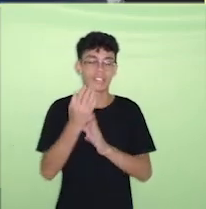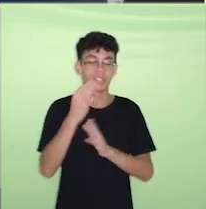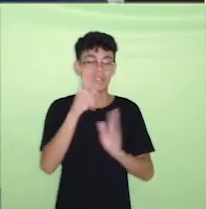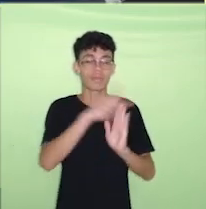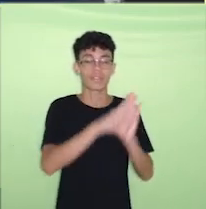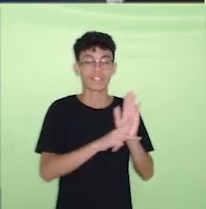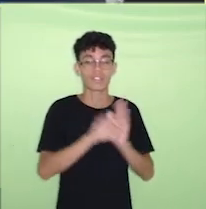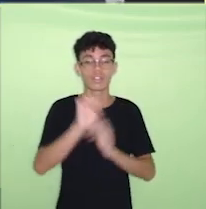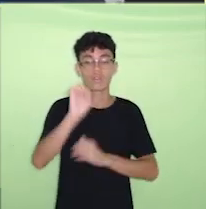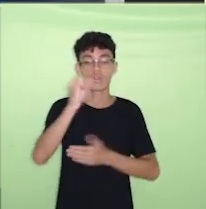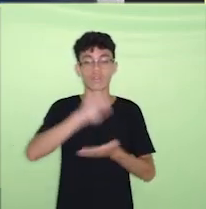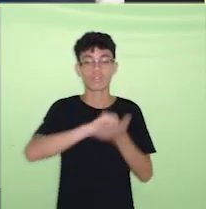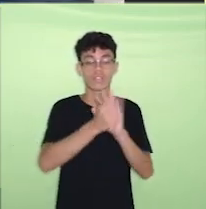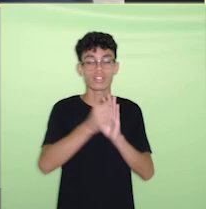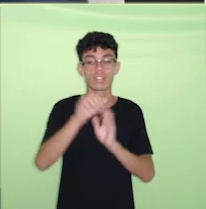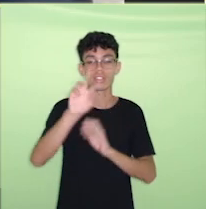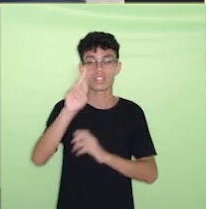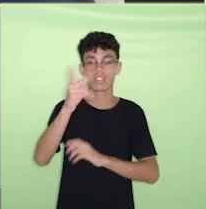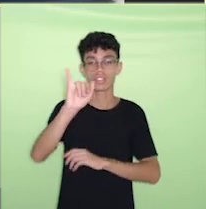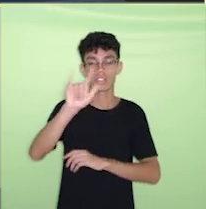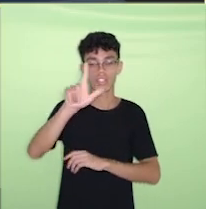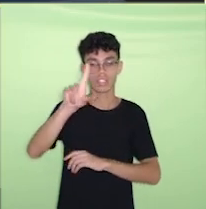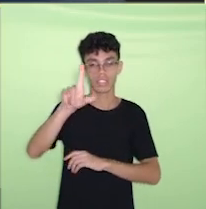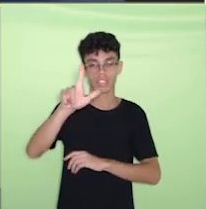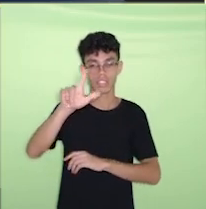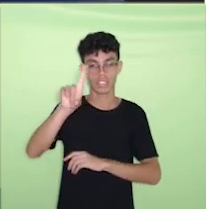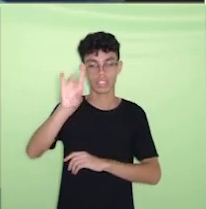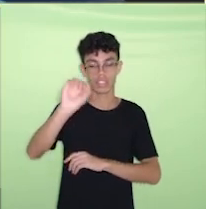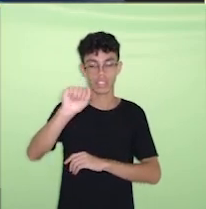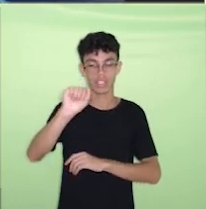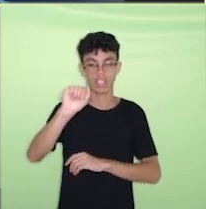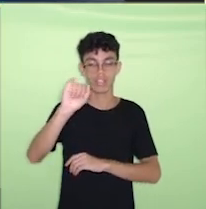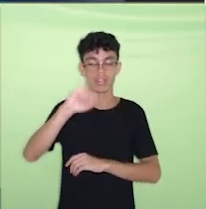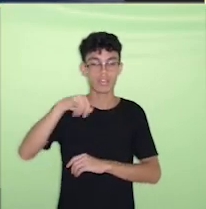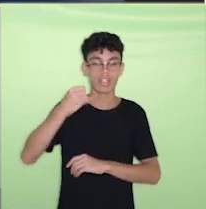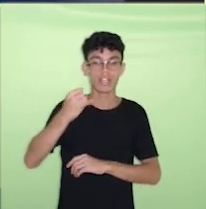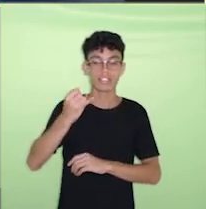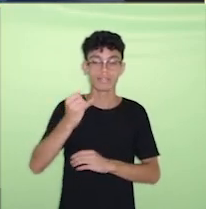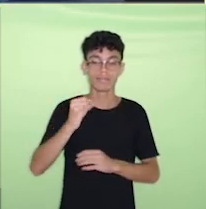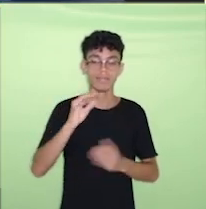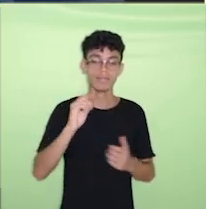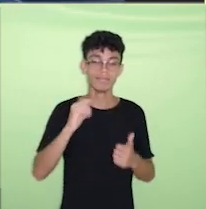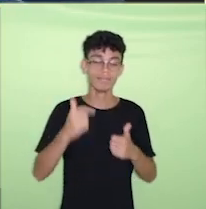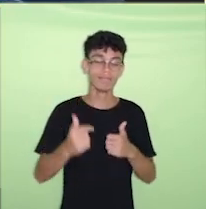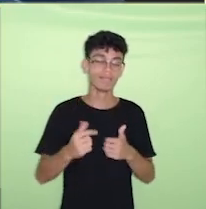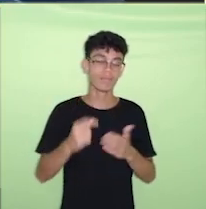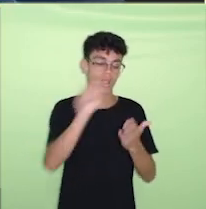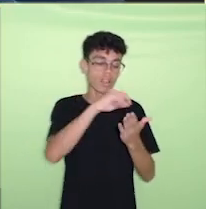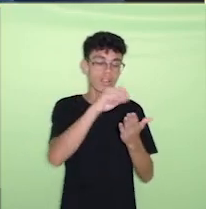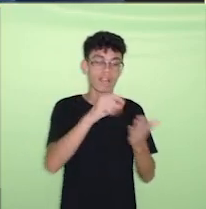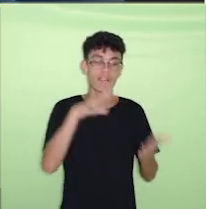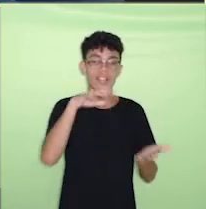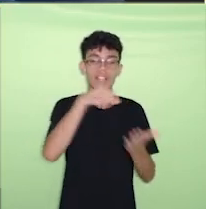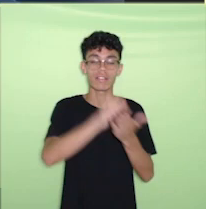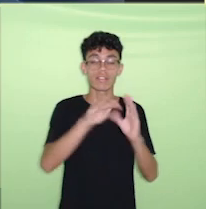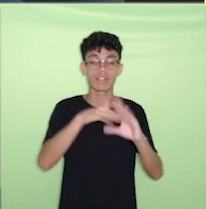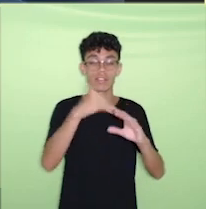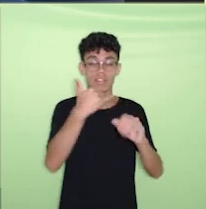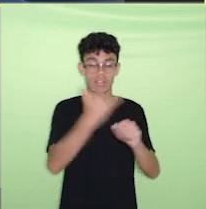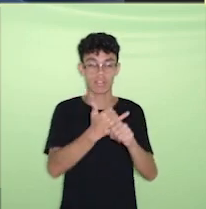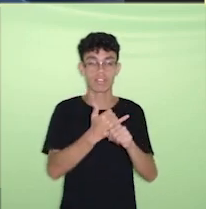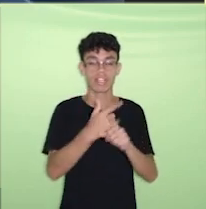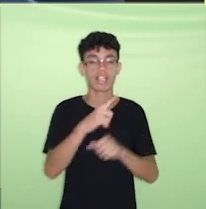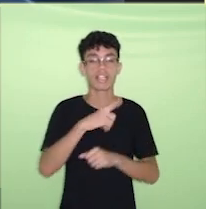Hilda, e aproveitem e inscrevam-se no canal Curadoria Hilst do YouTube, porque tem